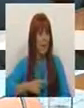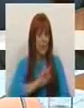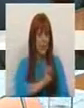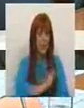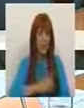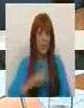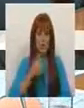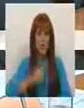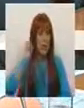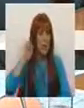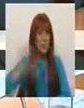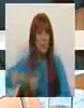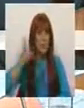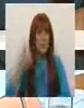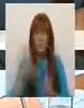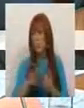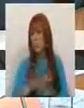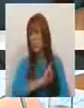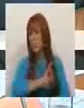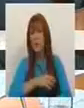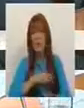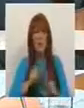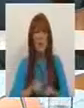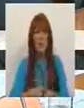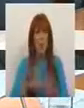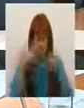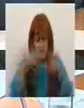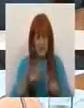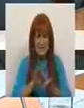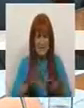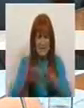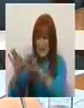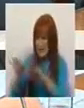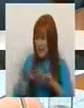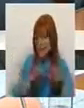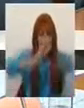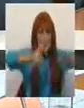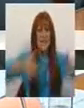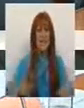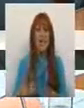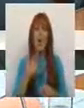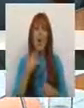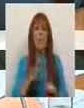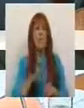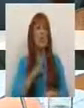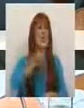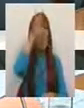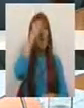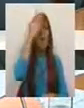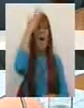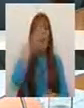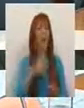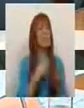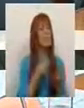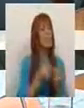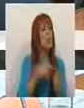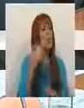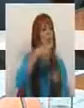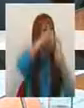poder local é muito importante. Tenha todo o poder local que ter a mesma dignidade. Não pode ser o Sr. Ministro entender-se com os